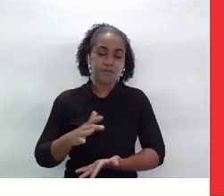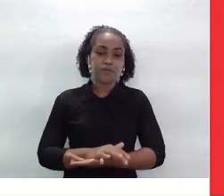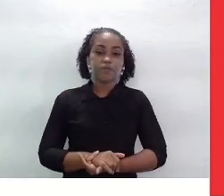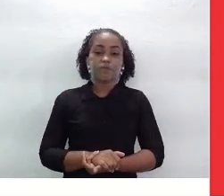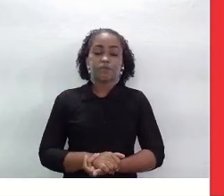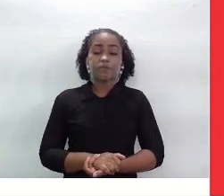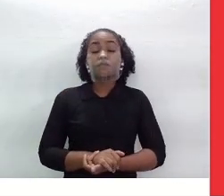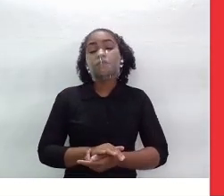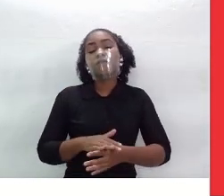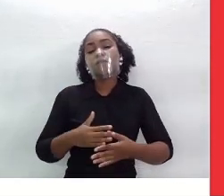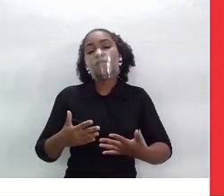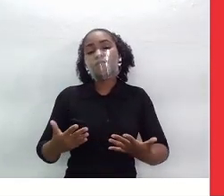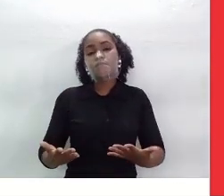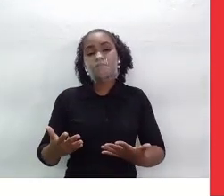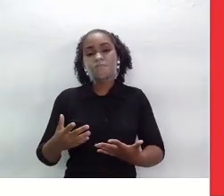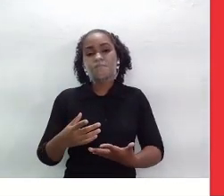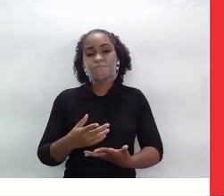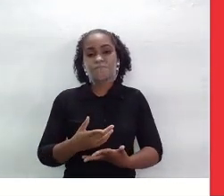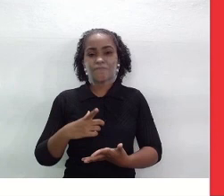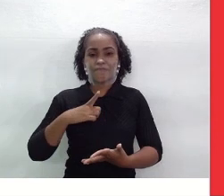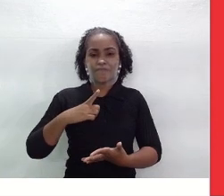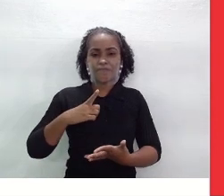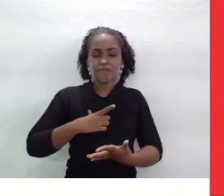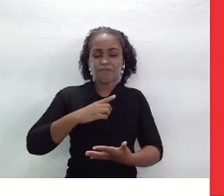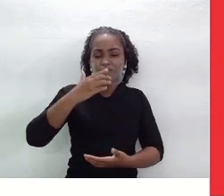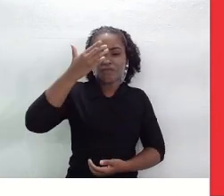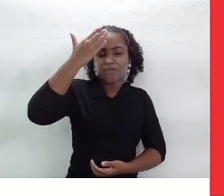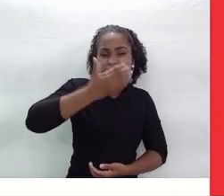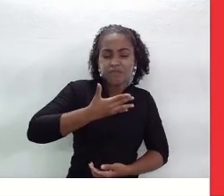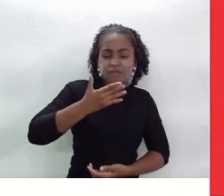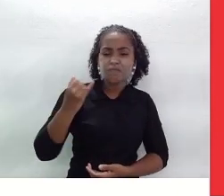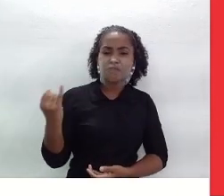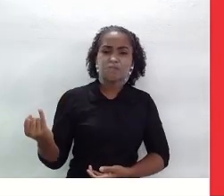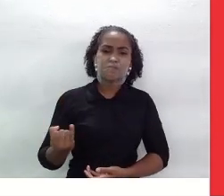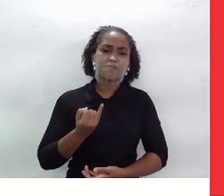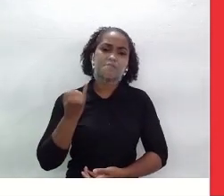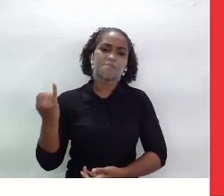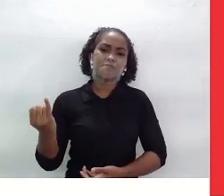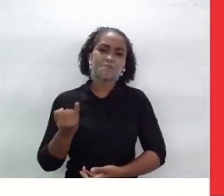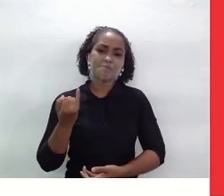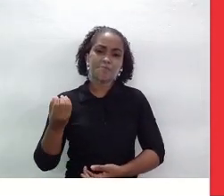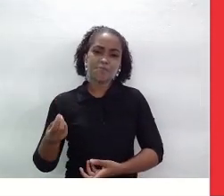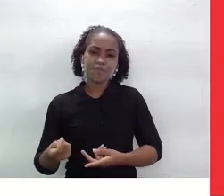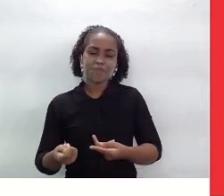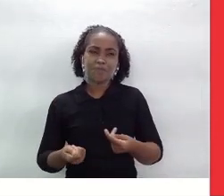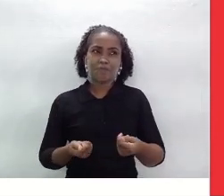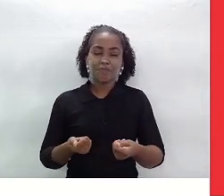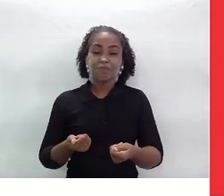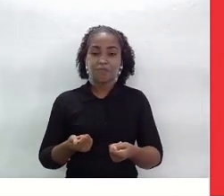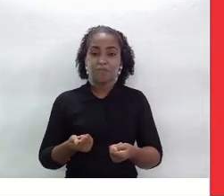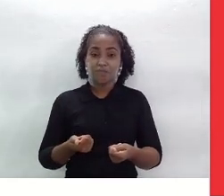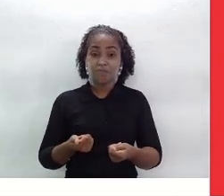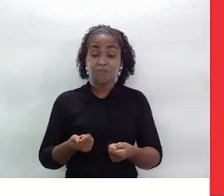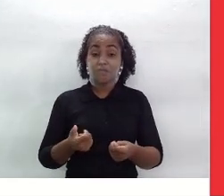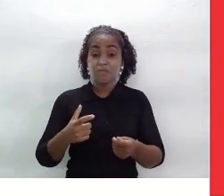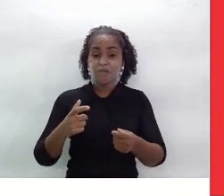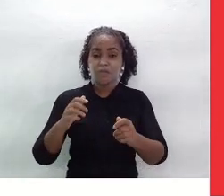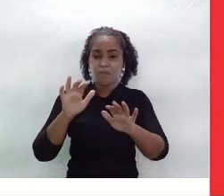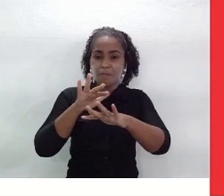Paleoclimáticas, como aquelas que comprovam um importante e extenso evento